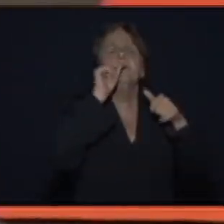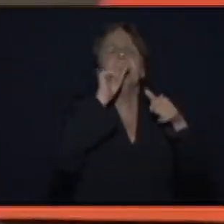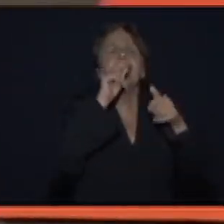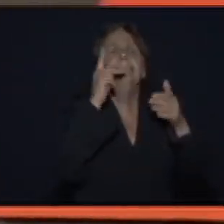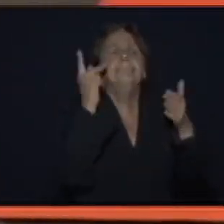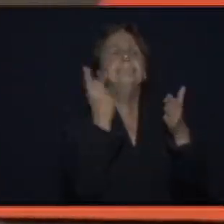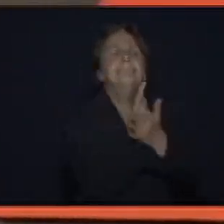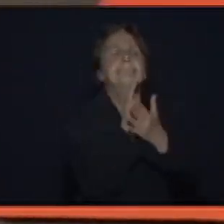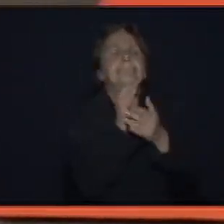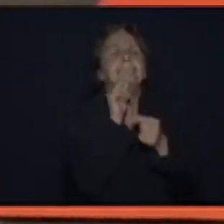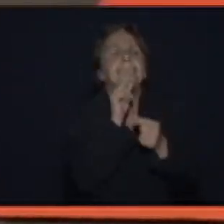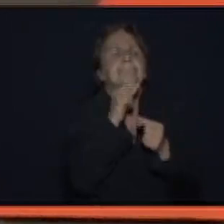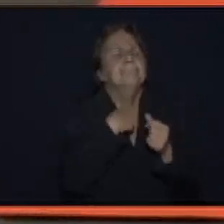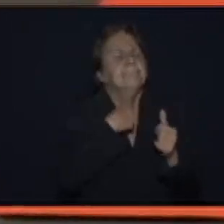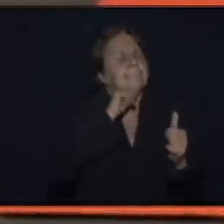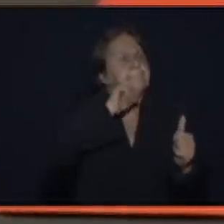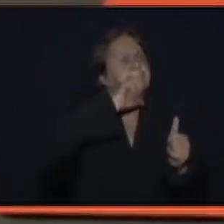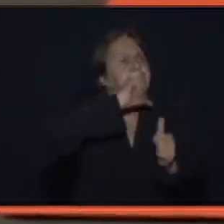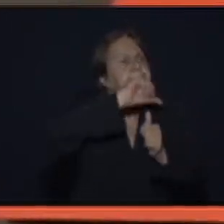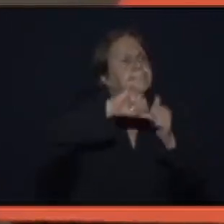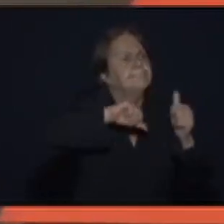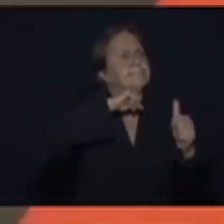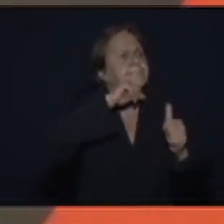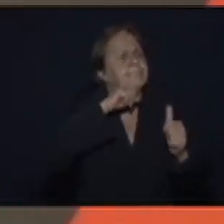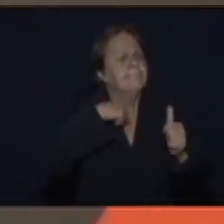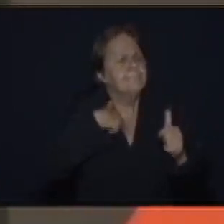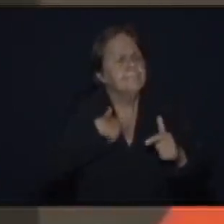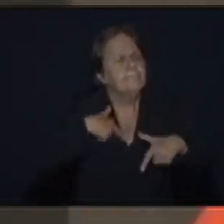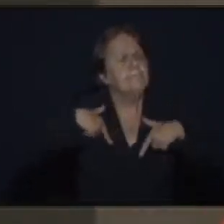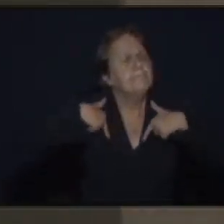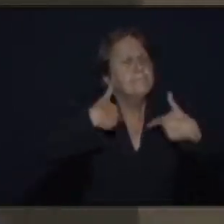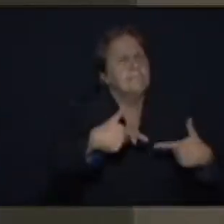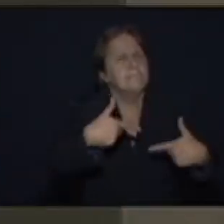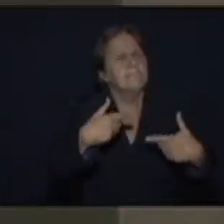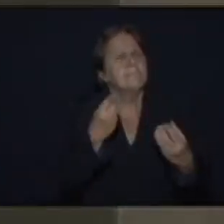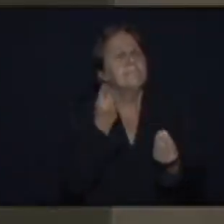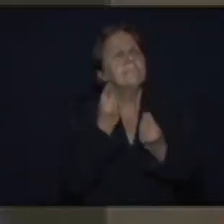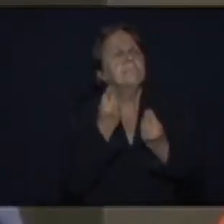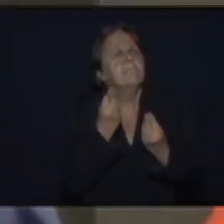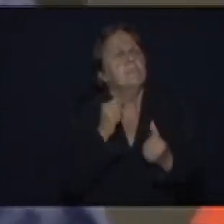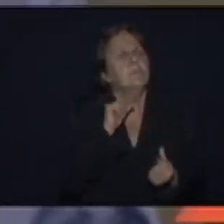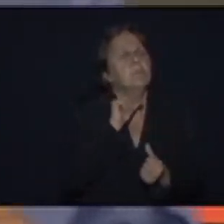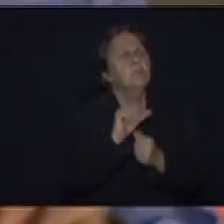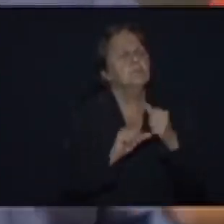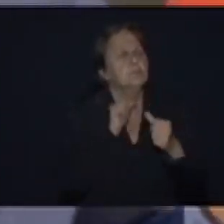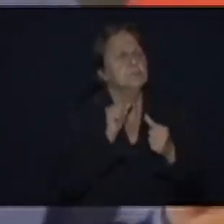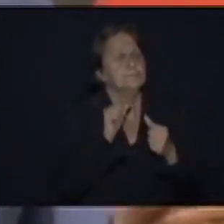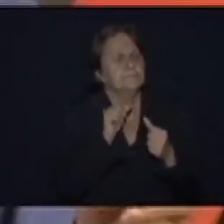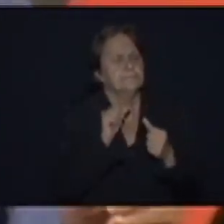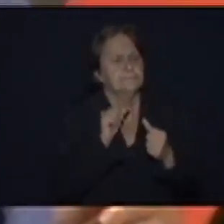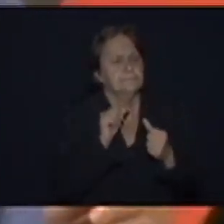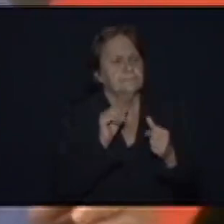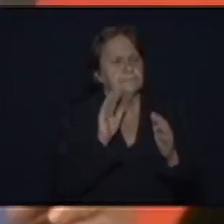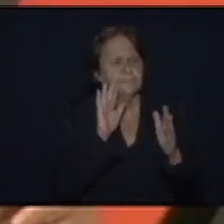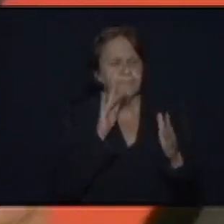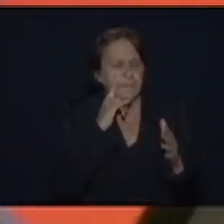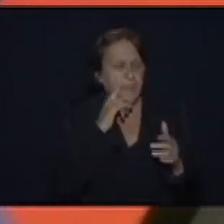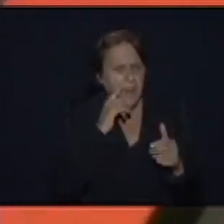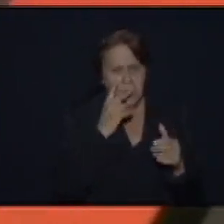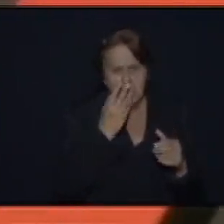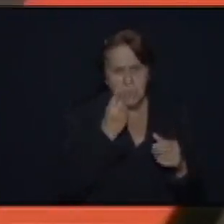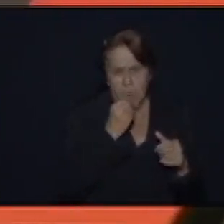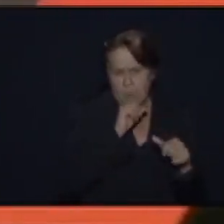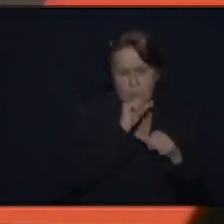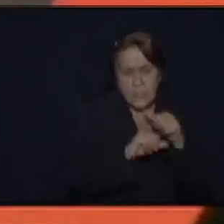risco que nós queremos correr para comprar essa briga para implementar essa mudança E aí não podem ser muitas